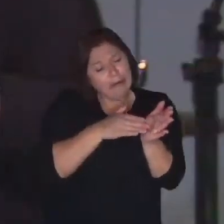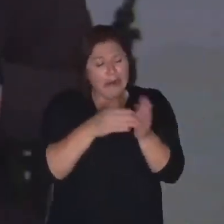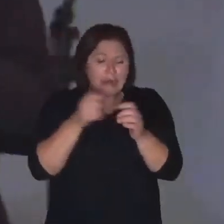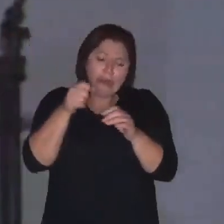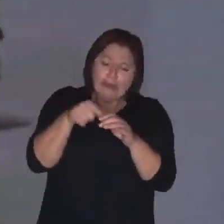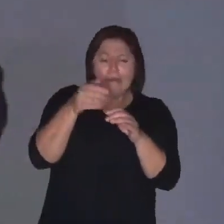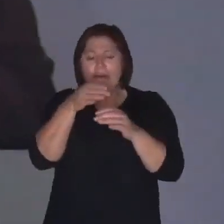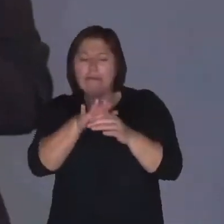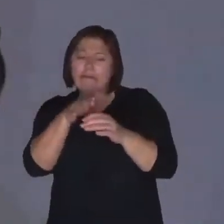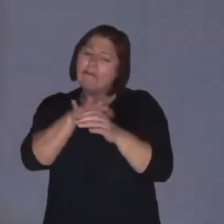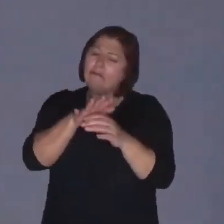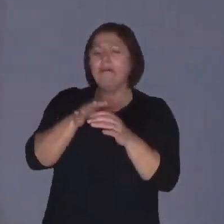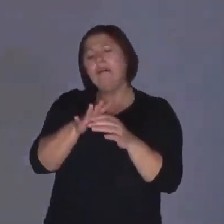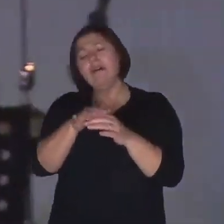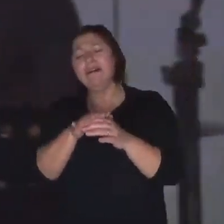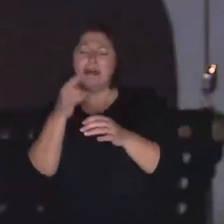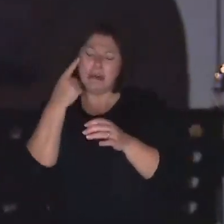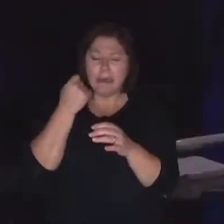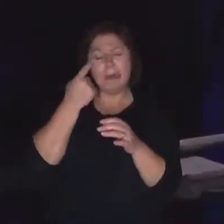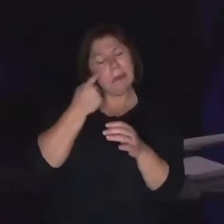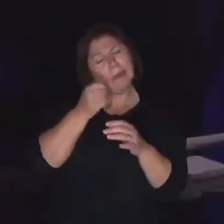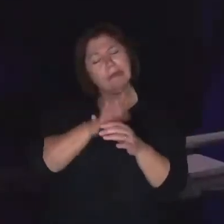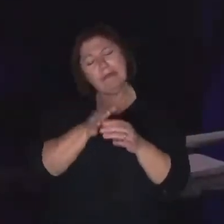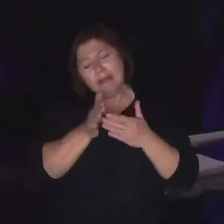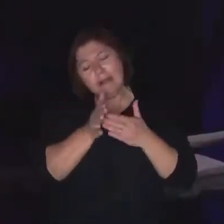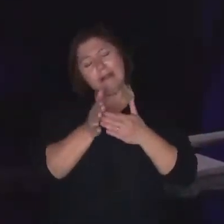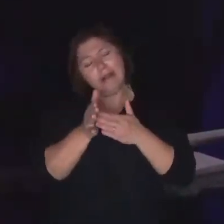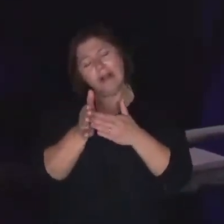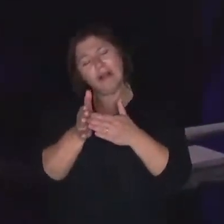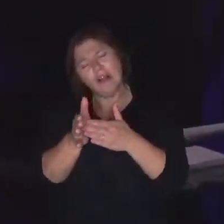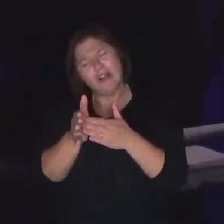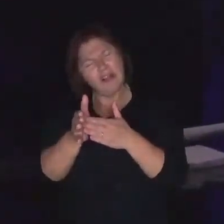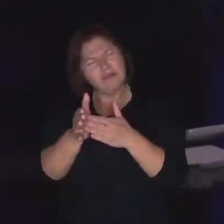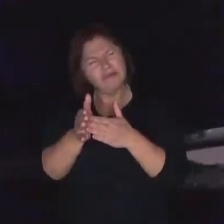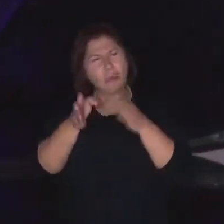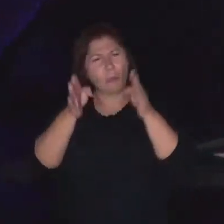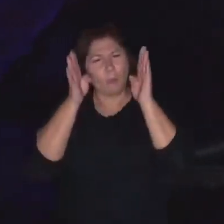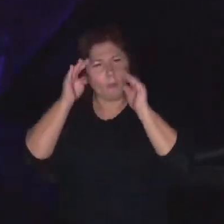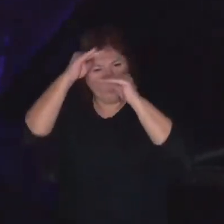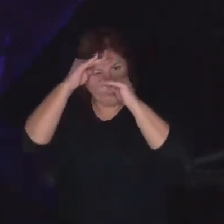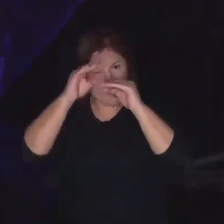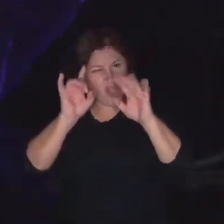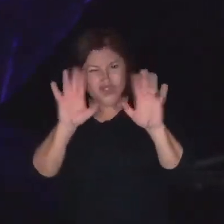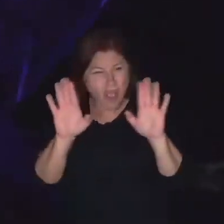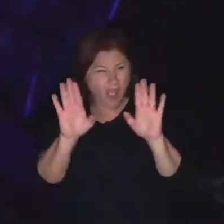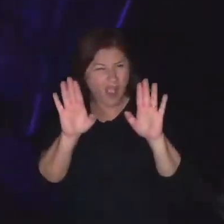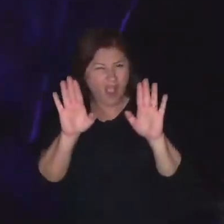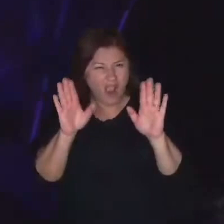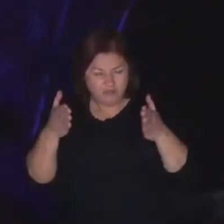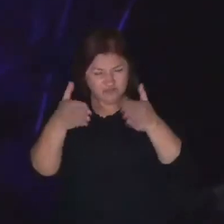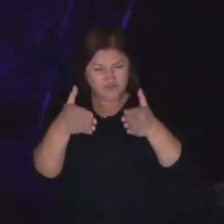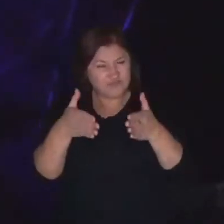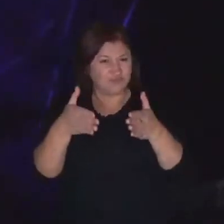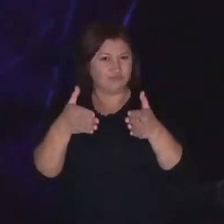segura só um pouco, segura só um pouco. O nosso choro, ele não está condicionado à nossa semente. Porque eu posso chorar e não preciso